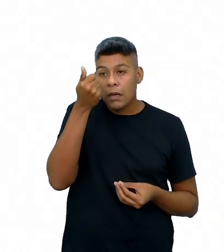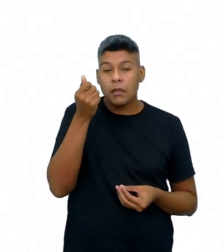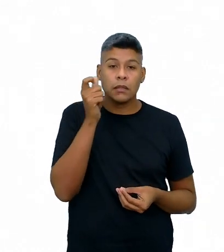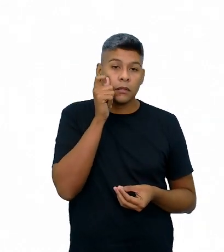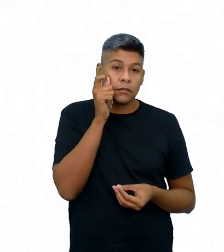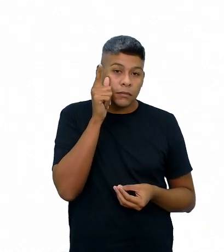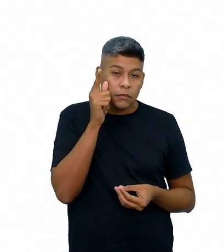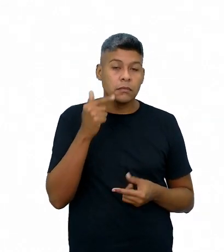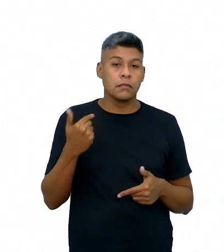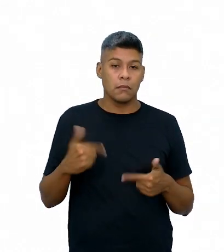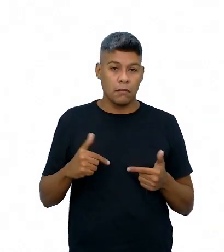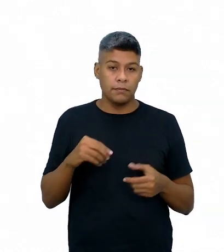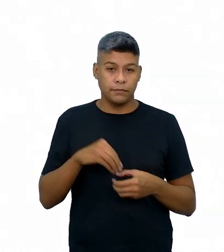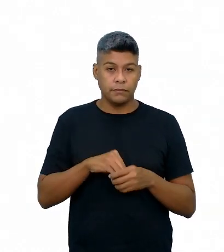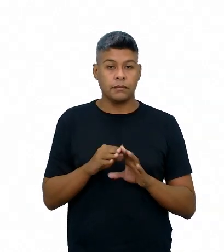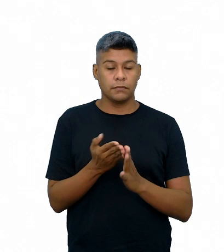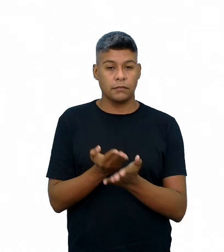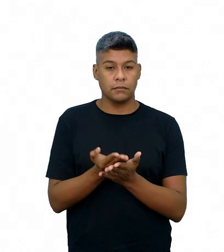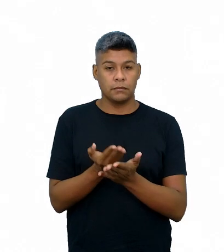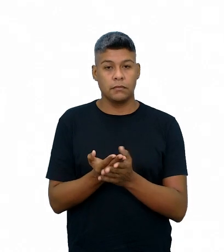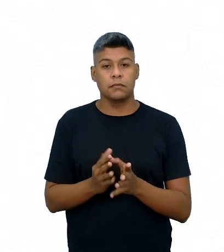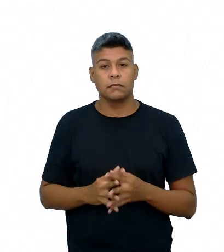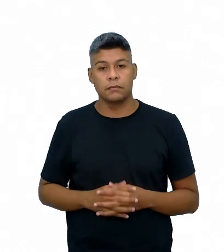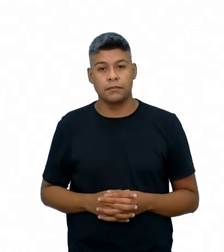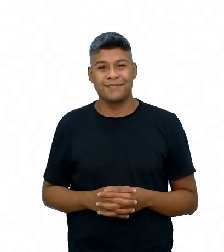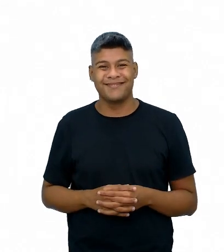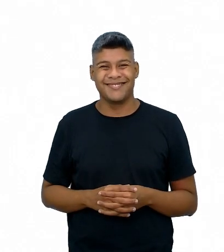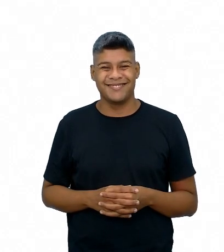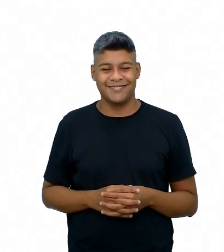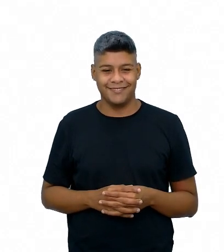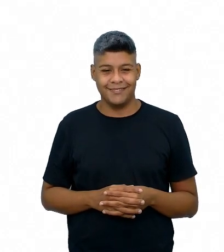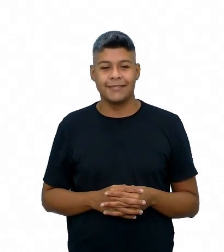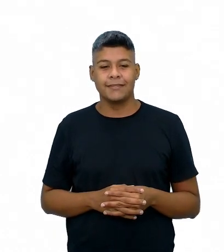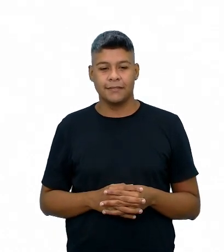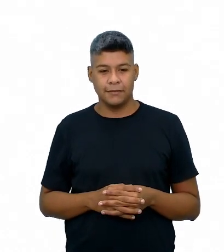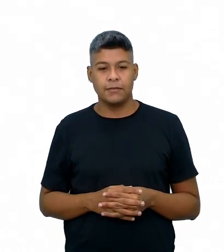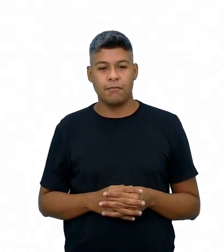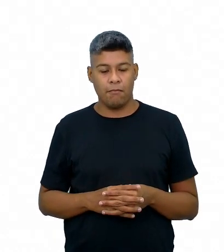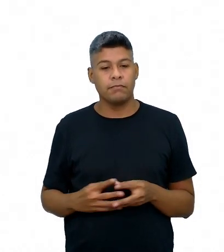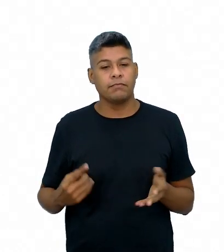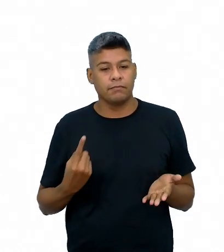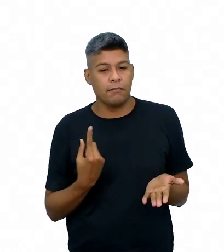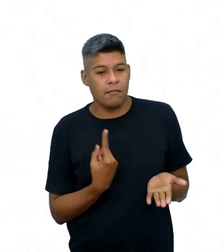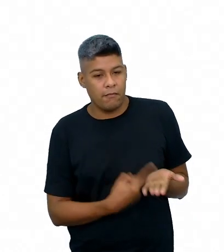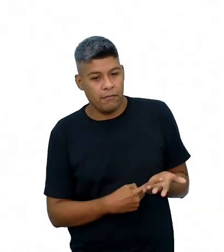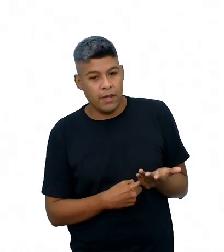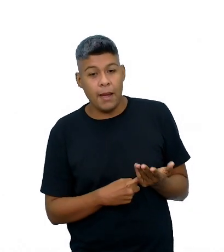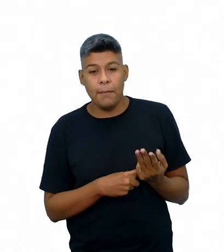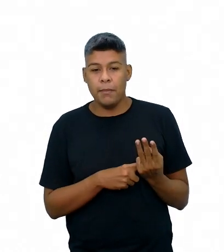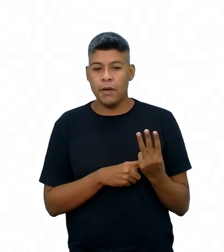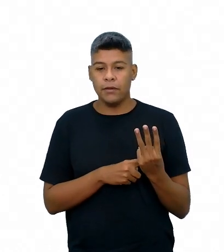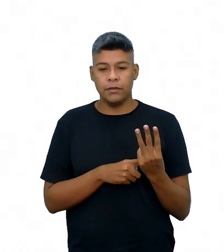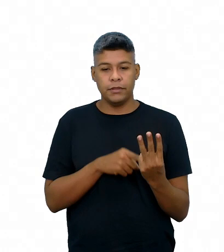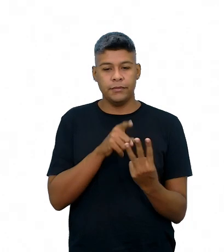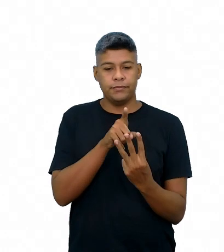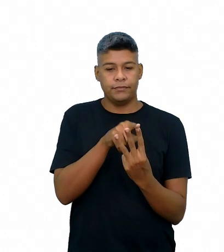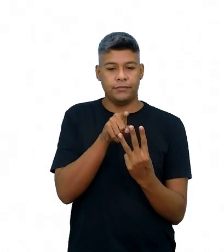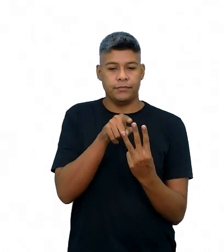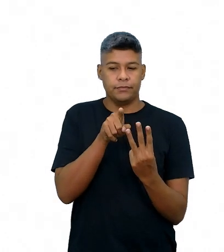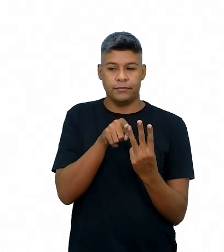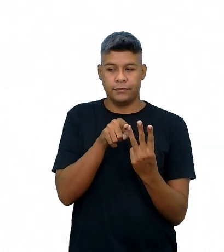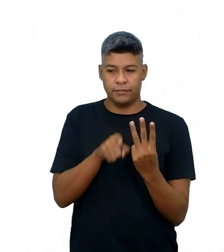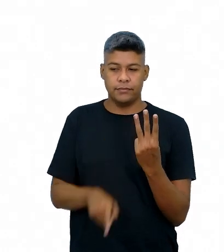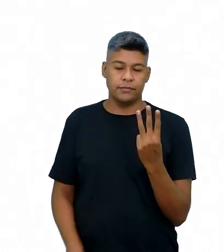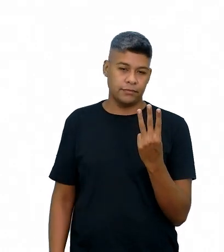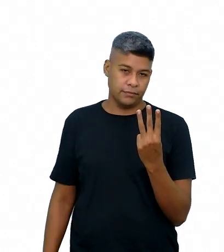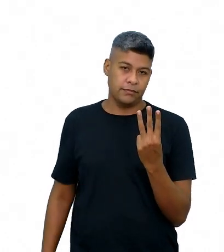trabalhar nas escolas em que vocês estão. Pois bem, a nossa agenda, então, tem 3 momentos. O